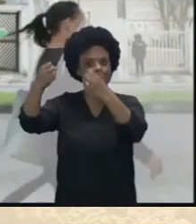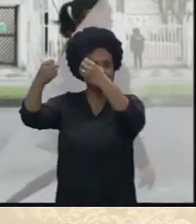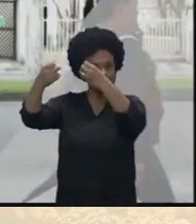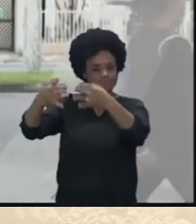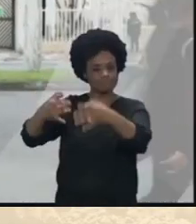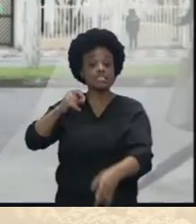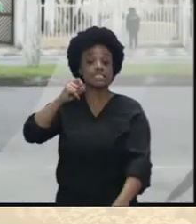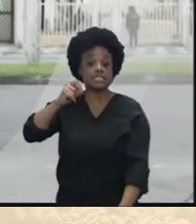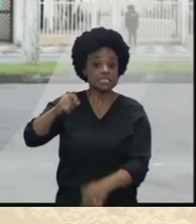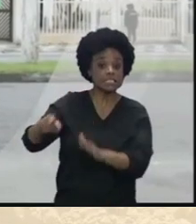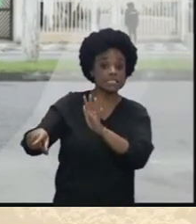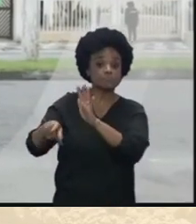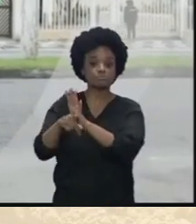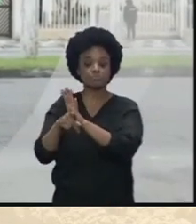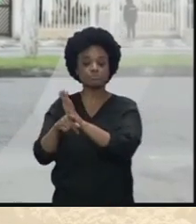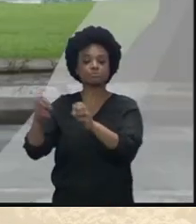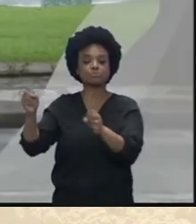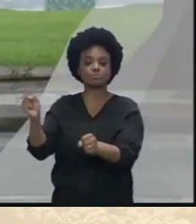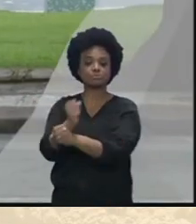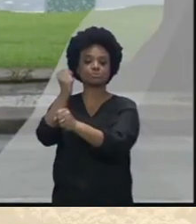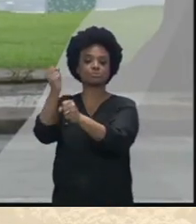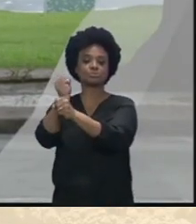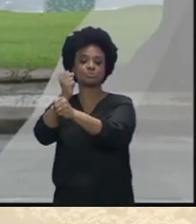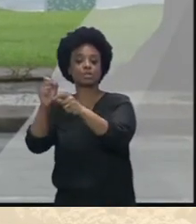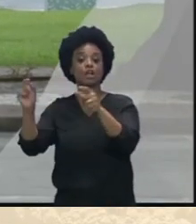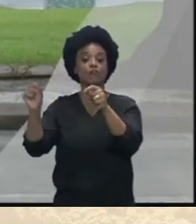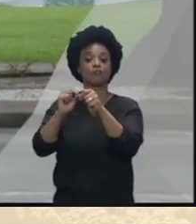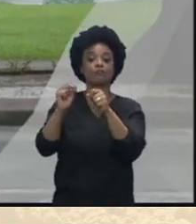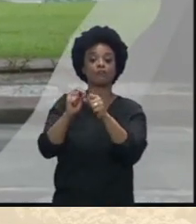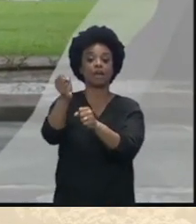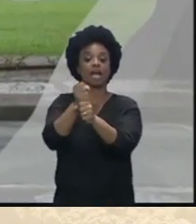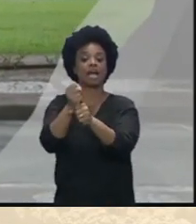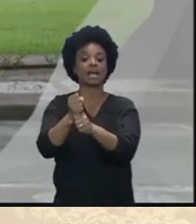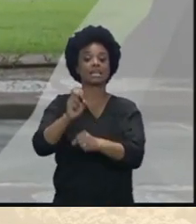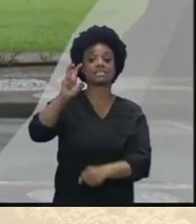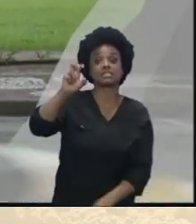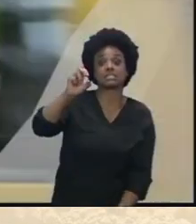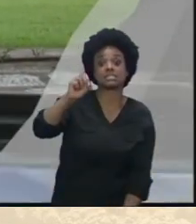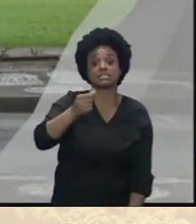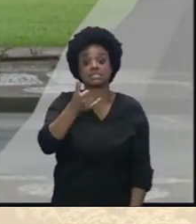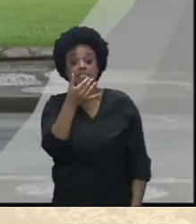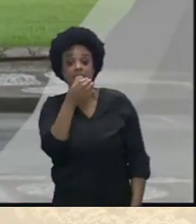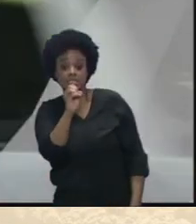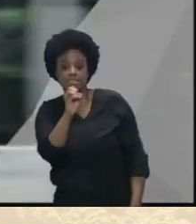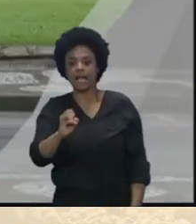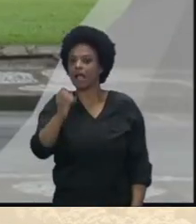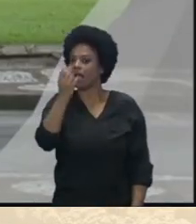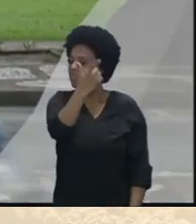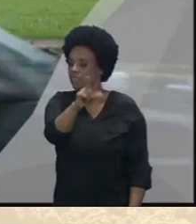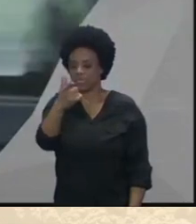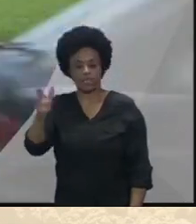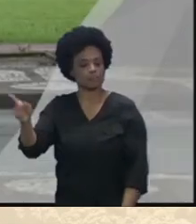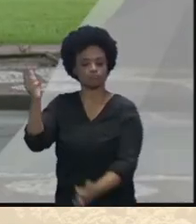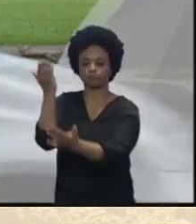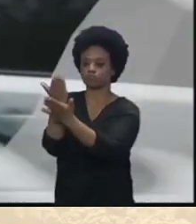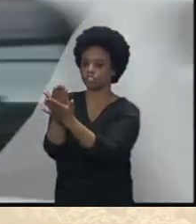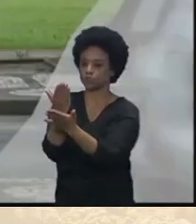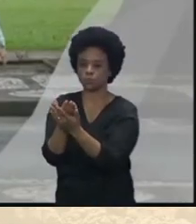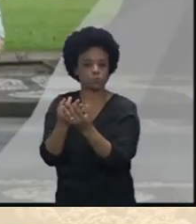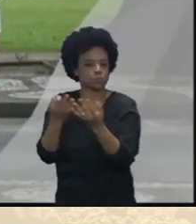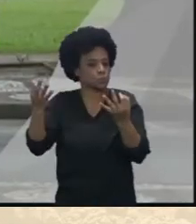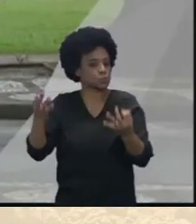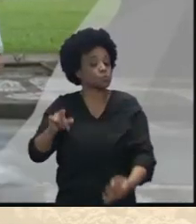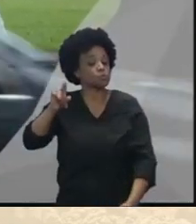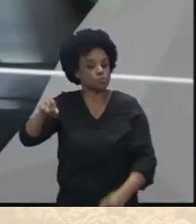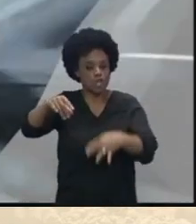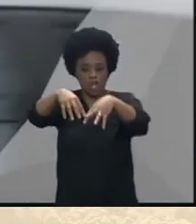maior parte deles foi construída entre a década de 50 e 60, quando não haviam estudos suficientes sobre o solo